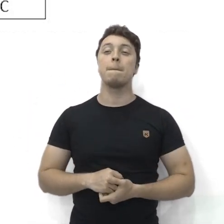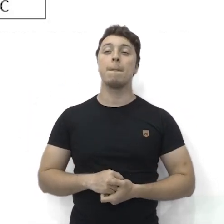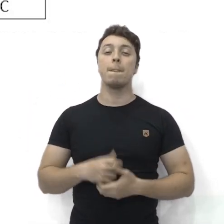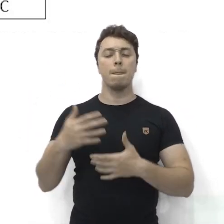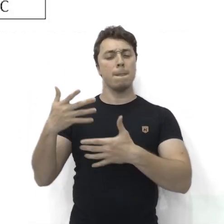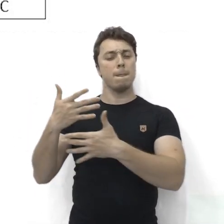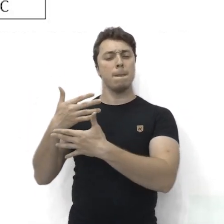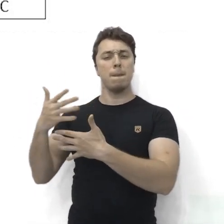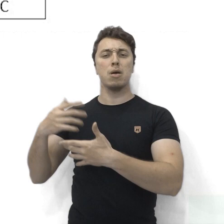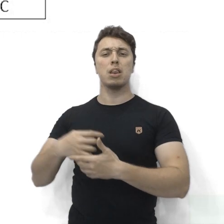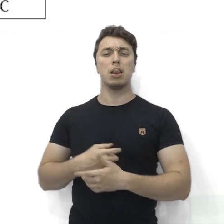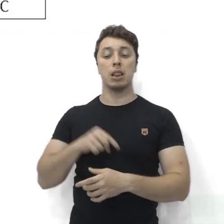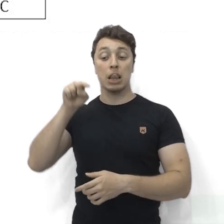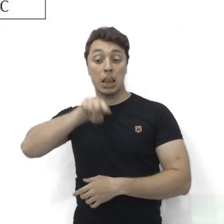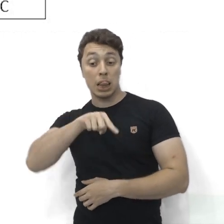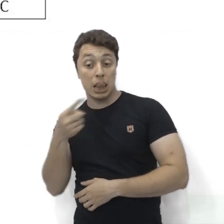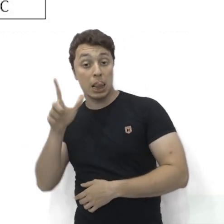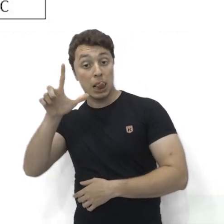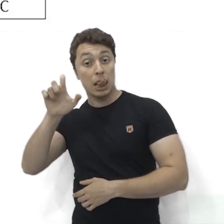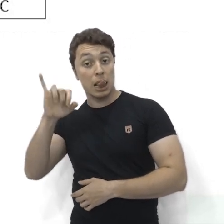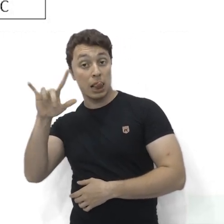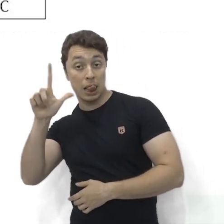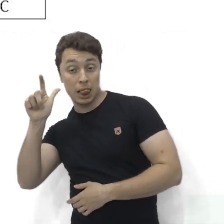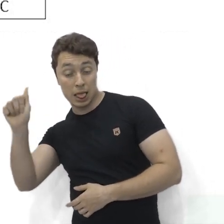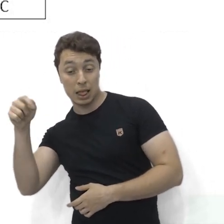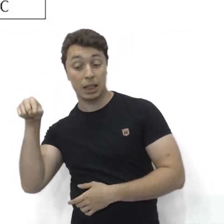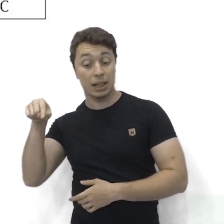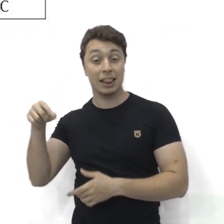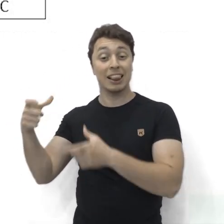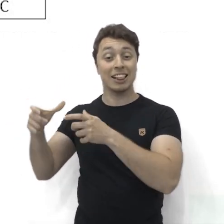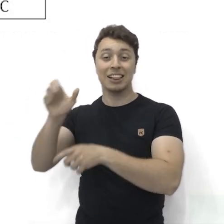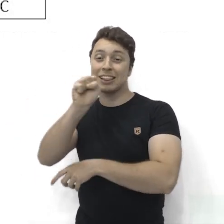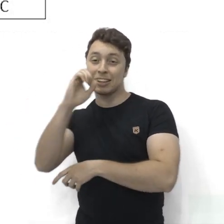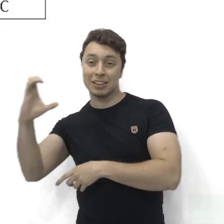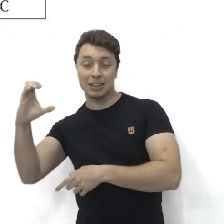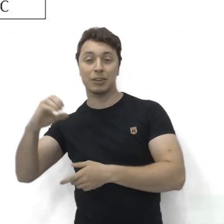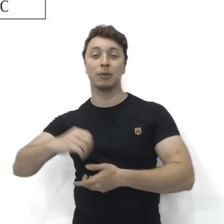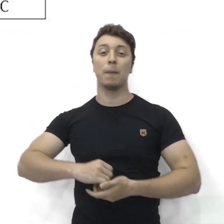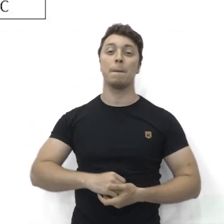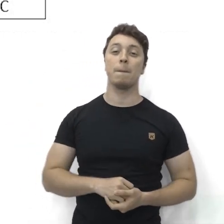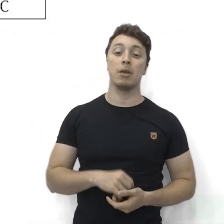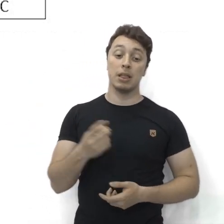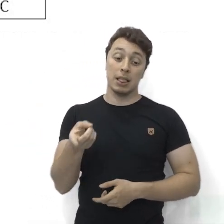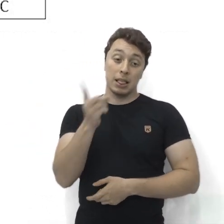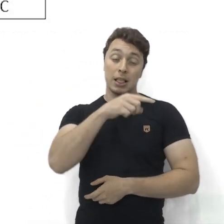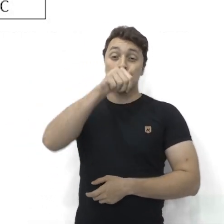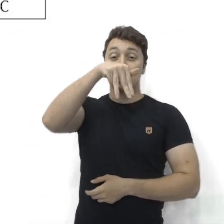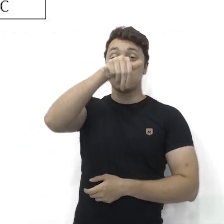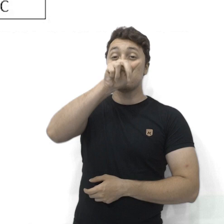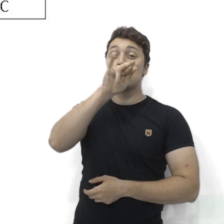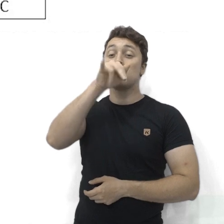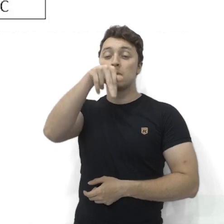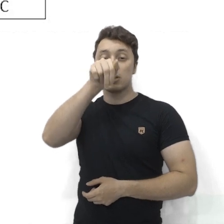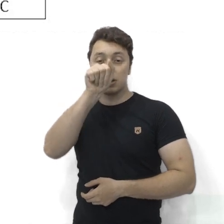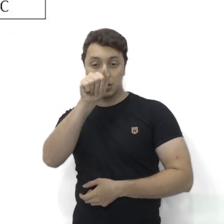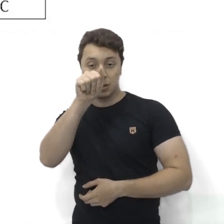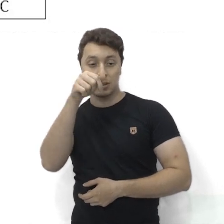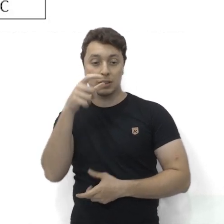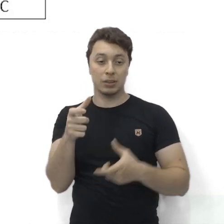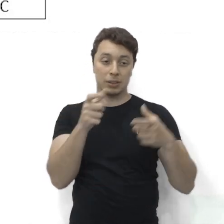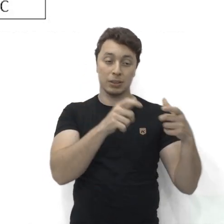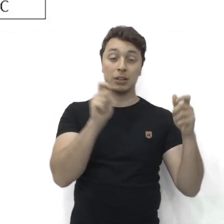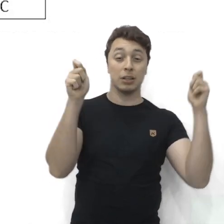em Santa Catarina, o termômetro marcou 9 graus. E Marina, que mora em Caruaru, o